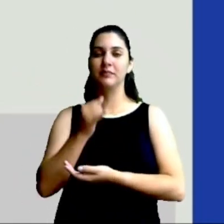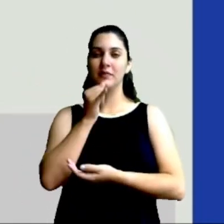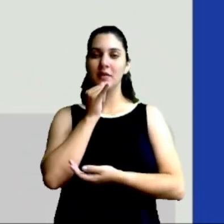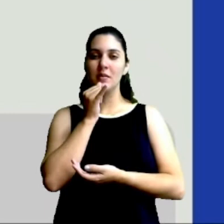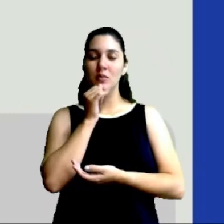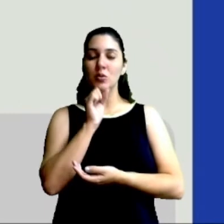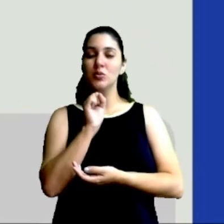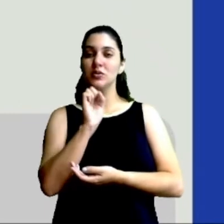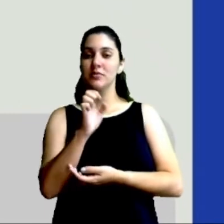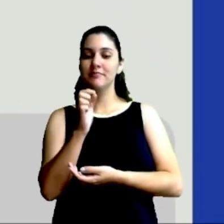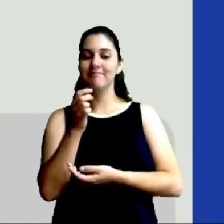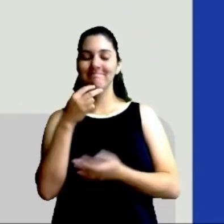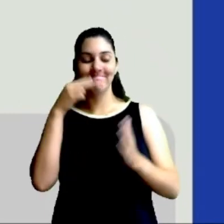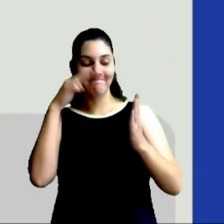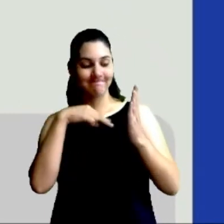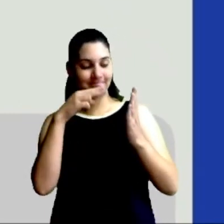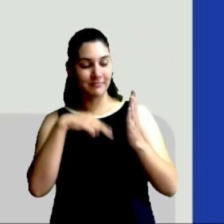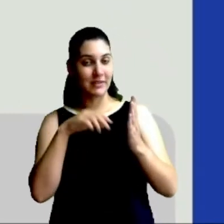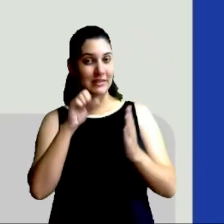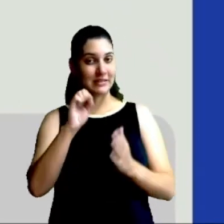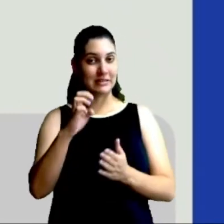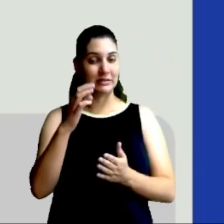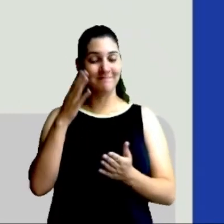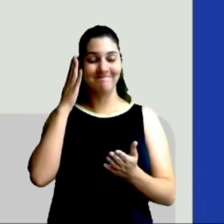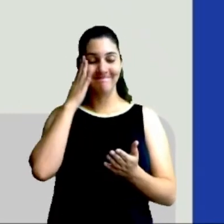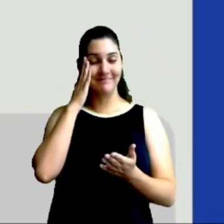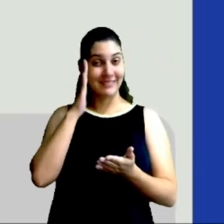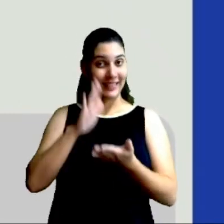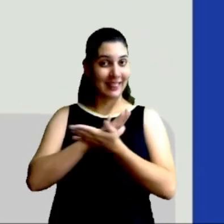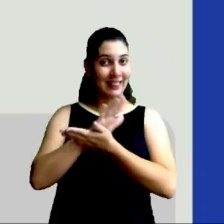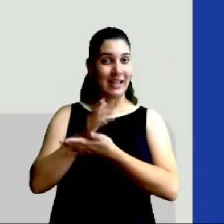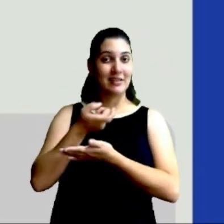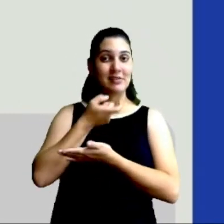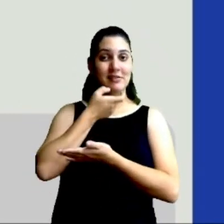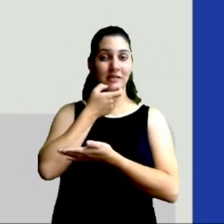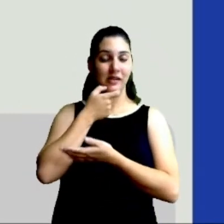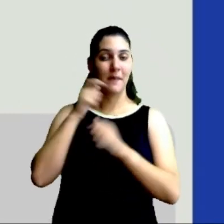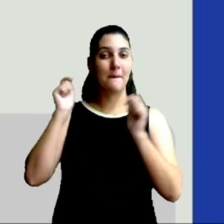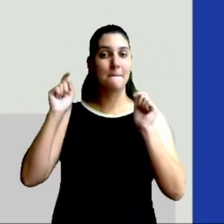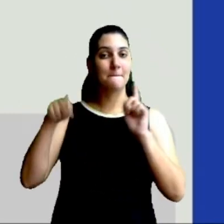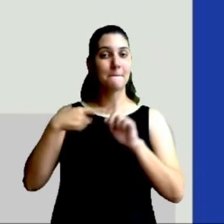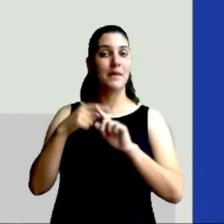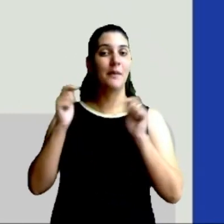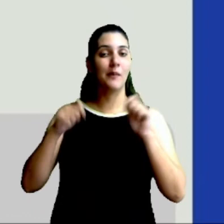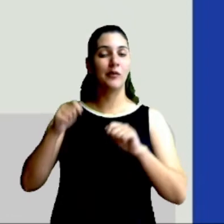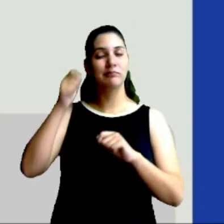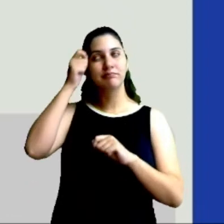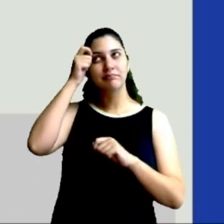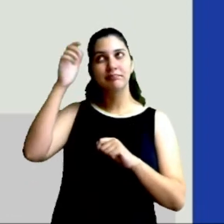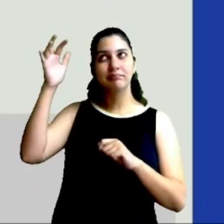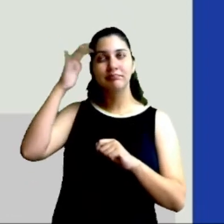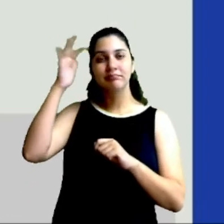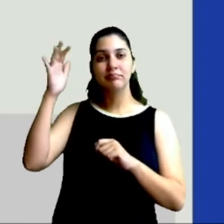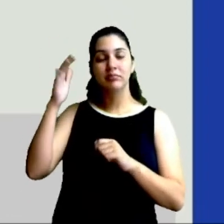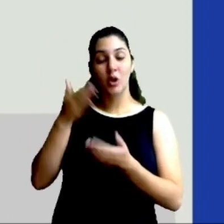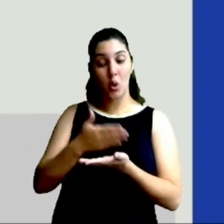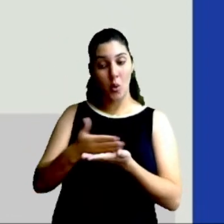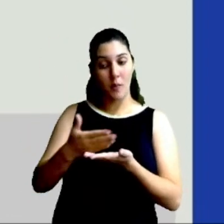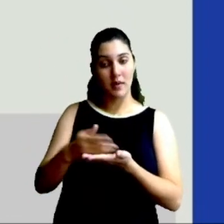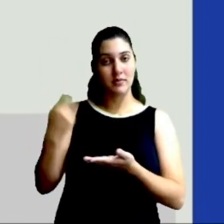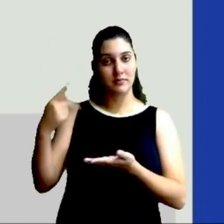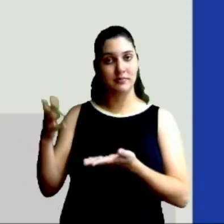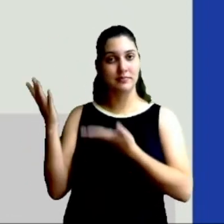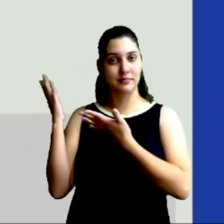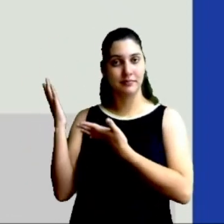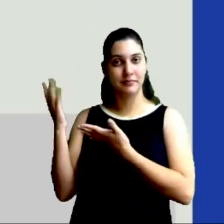ou se você não é bem entendido sobre a língua inglesa, mas dá para você ter uma noção a partir daí, certo? Por